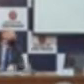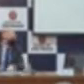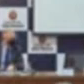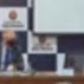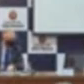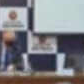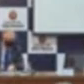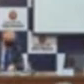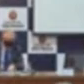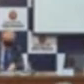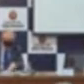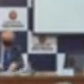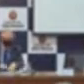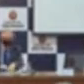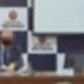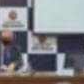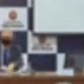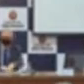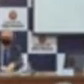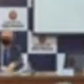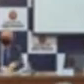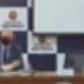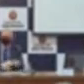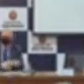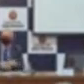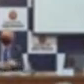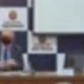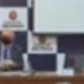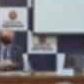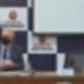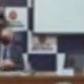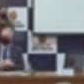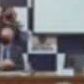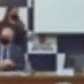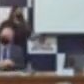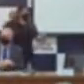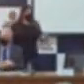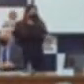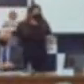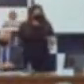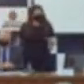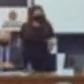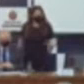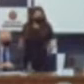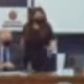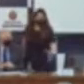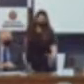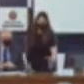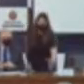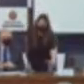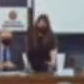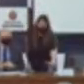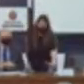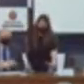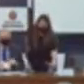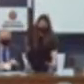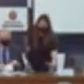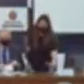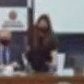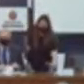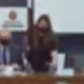uma cidade-estado como São Paulo, que está tomando as providências necessárias, apesar